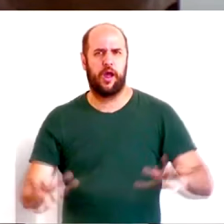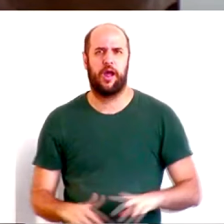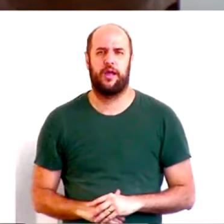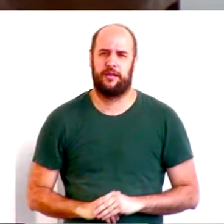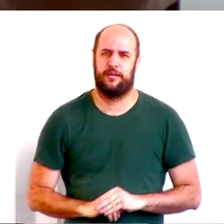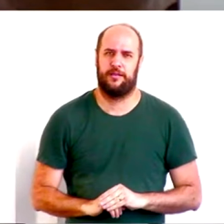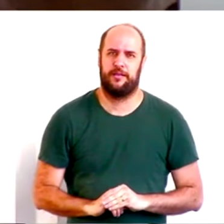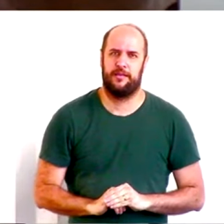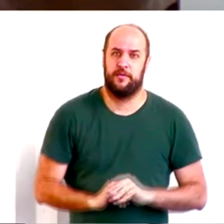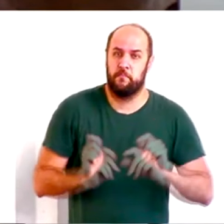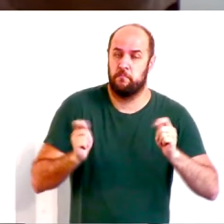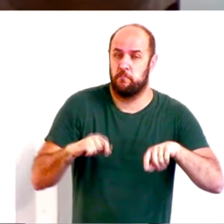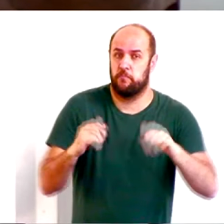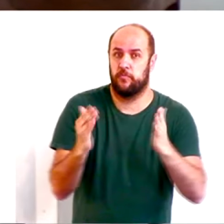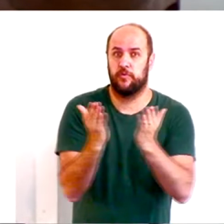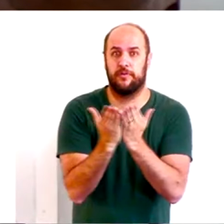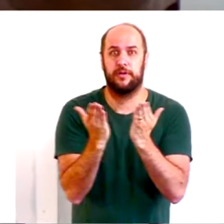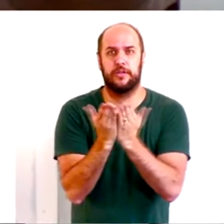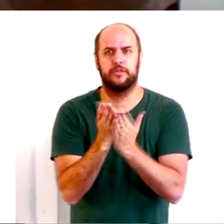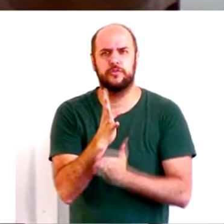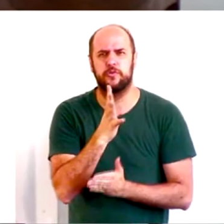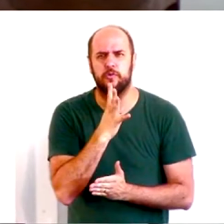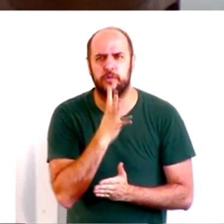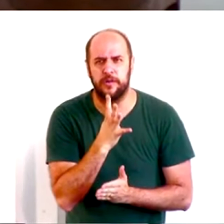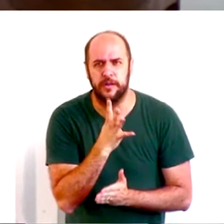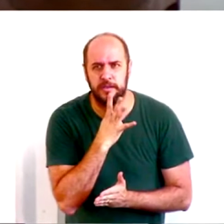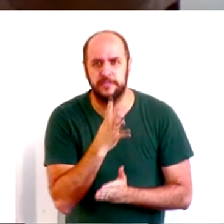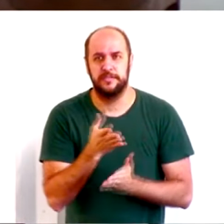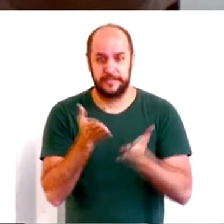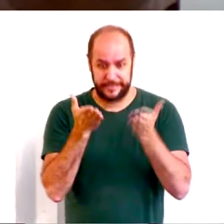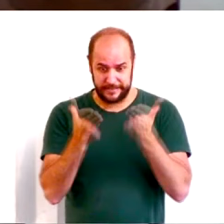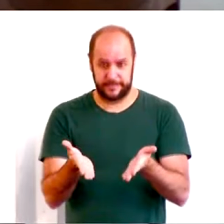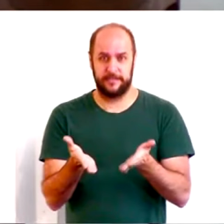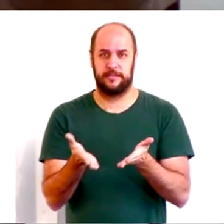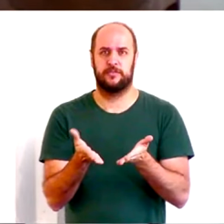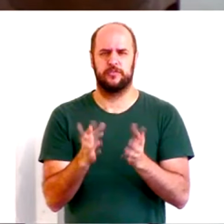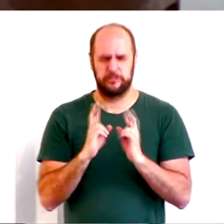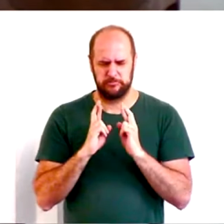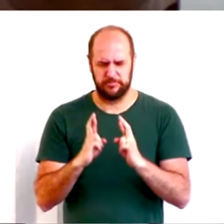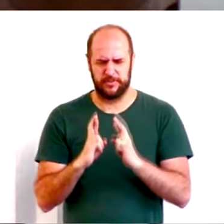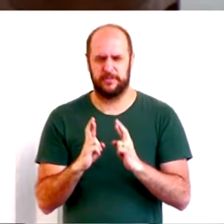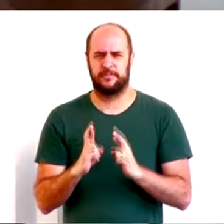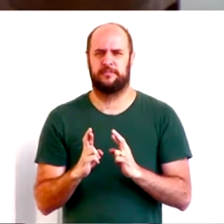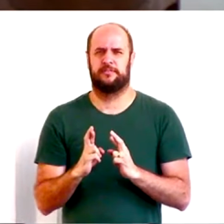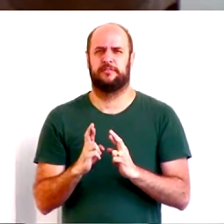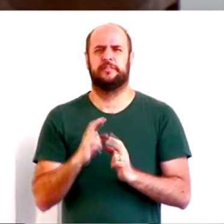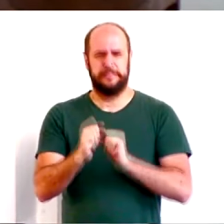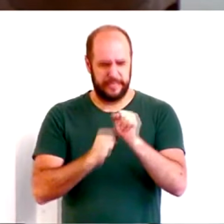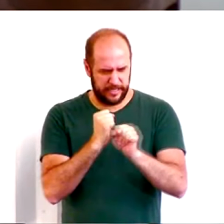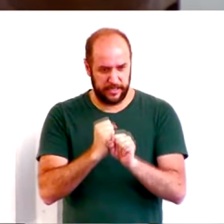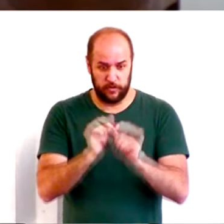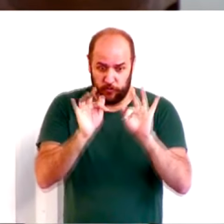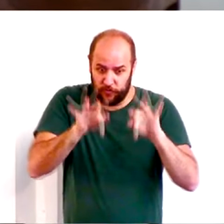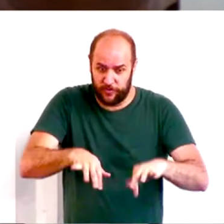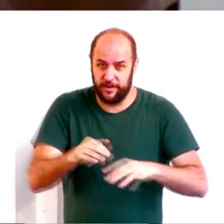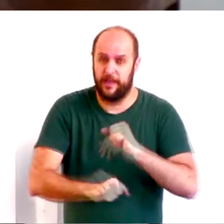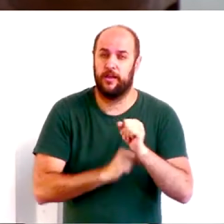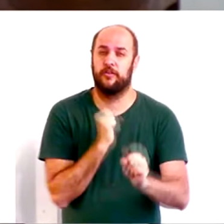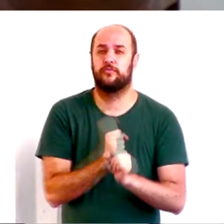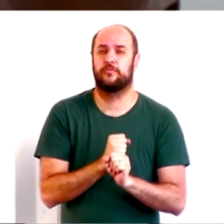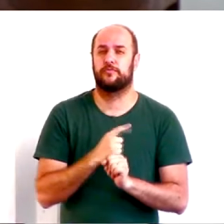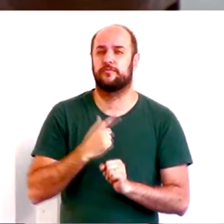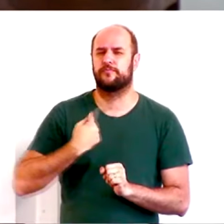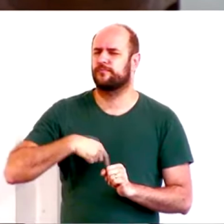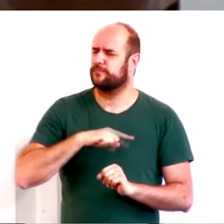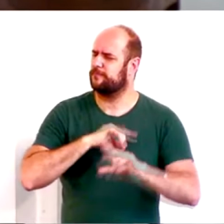que os cristãos conheçam isso é o Natal a todo ano no final do ano nós temos o